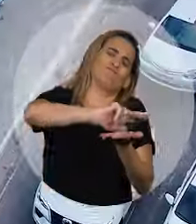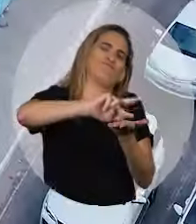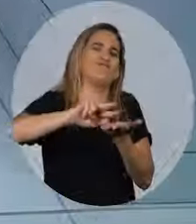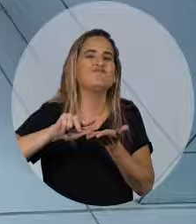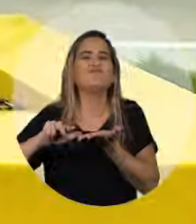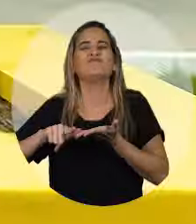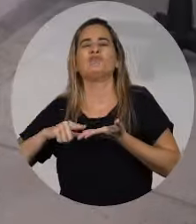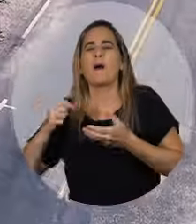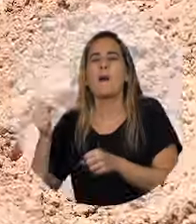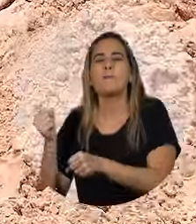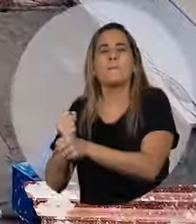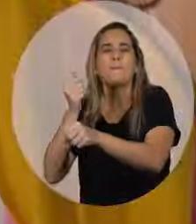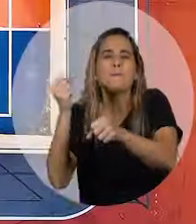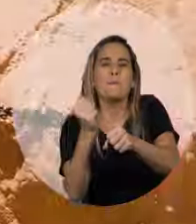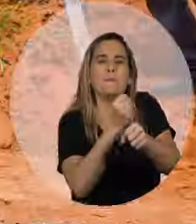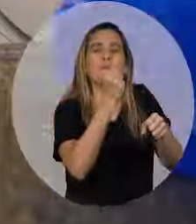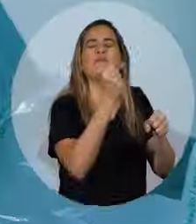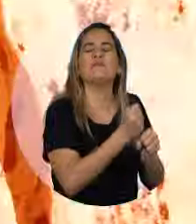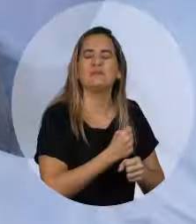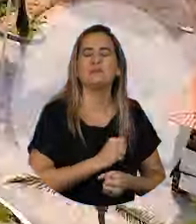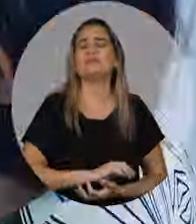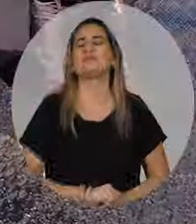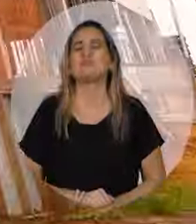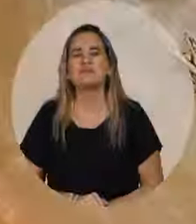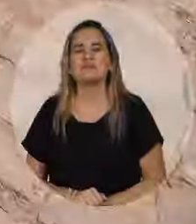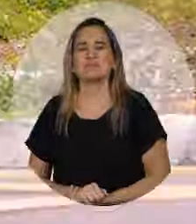por todo canto, é obra em todo